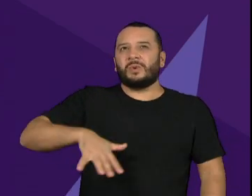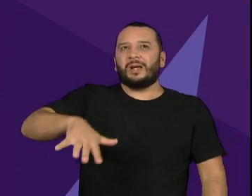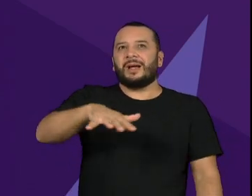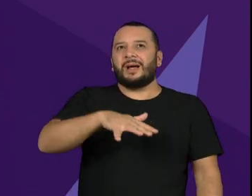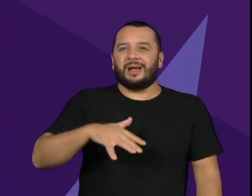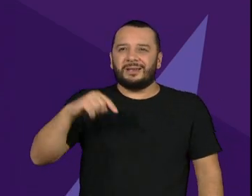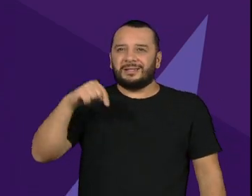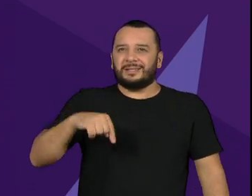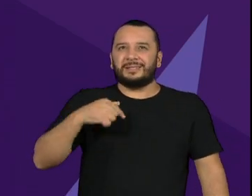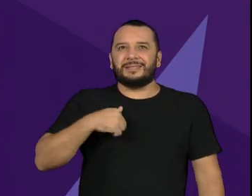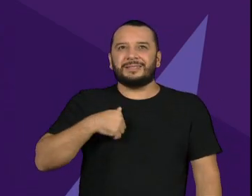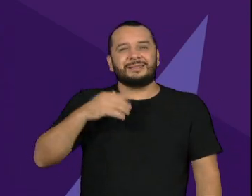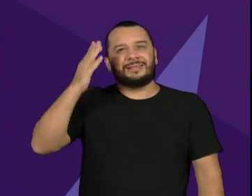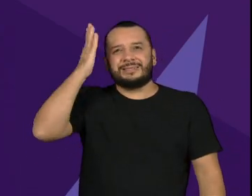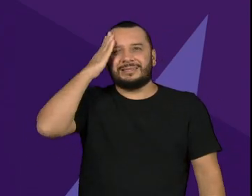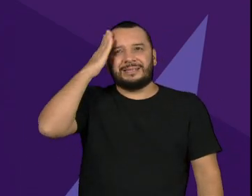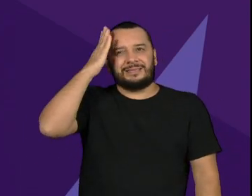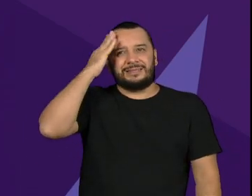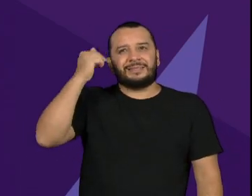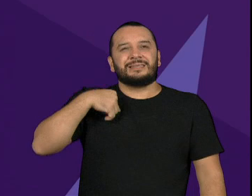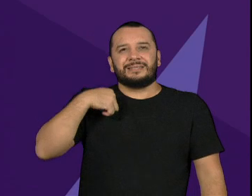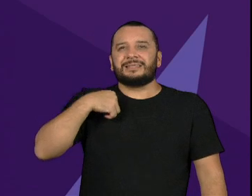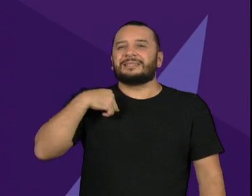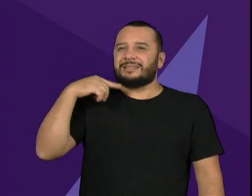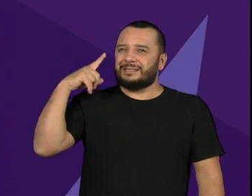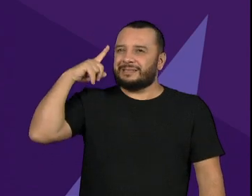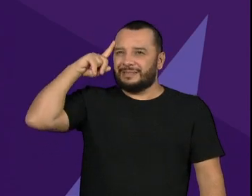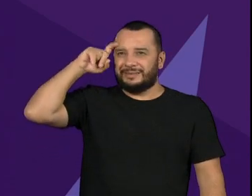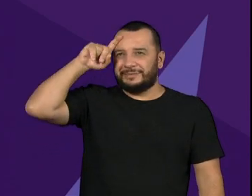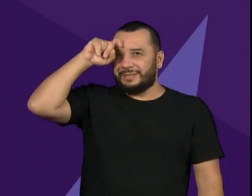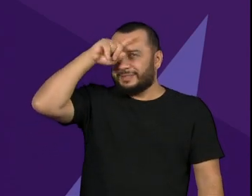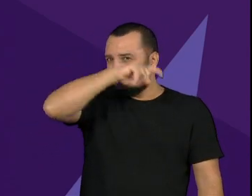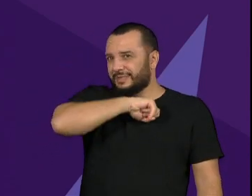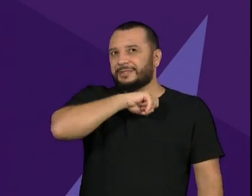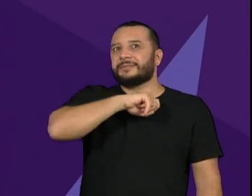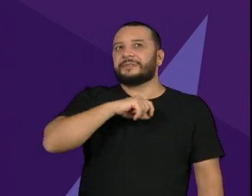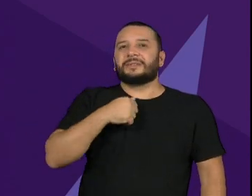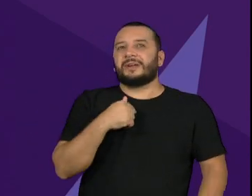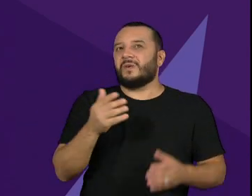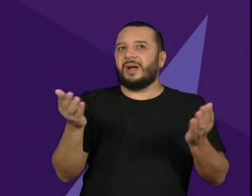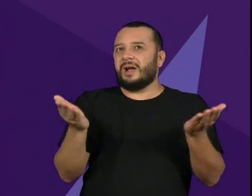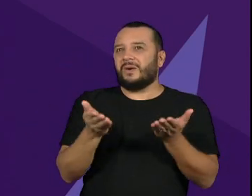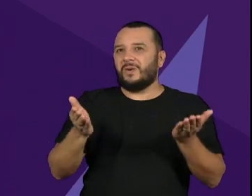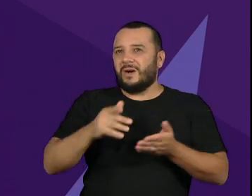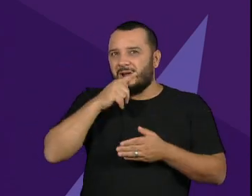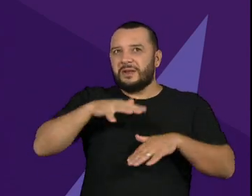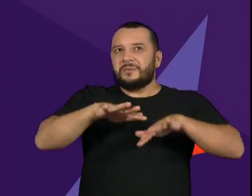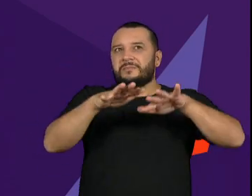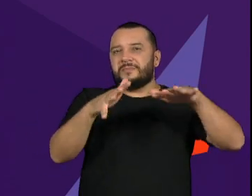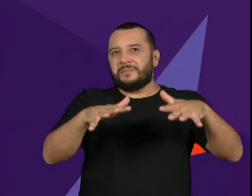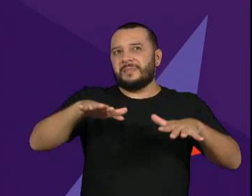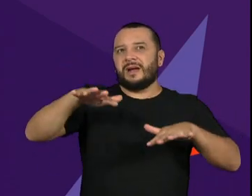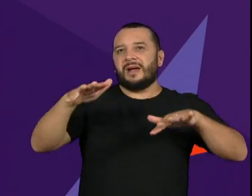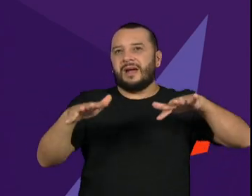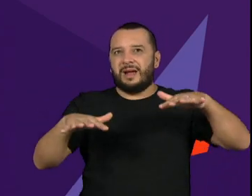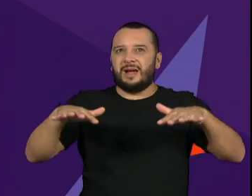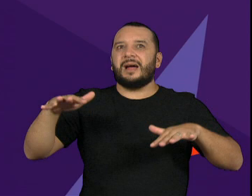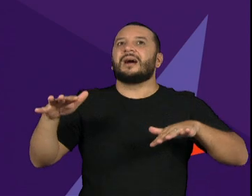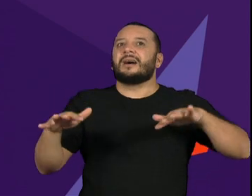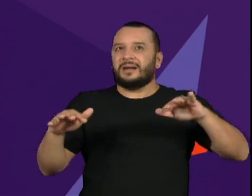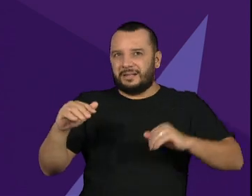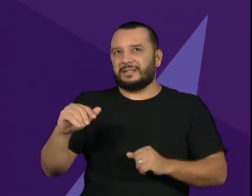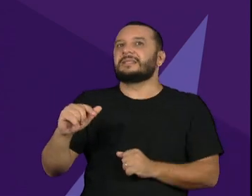saber o quanto é mágico poder estar agora em alto mar, alçando